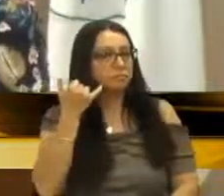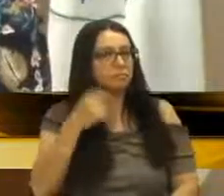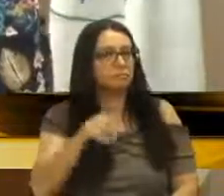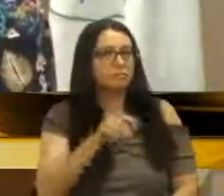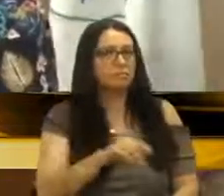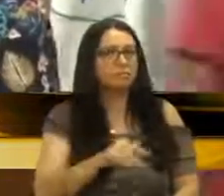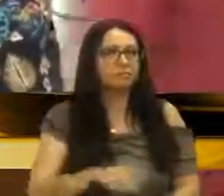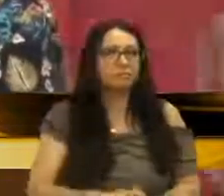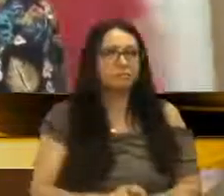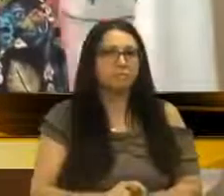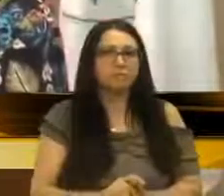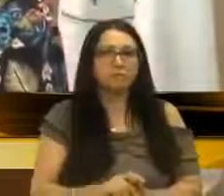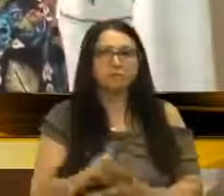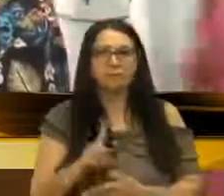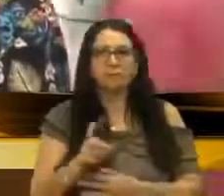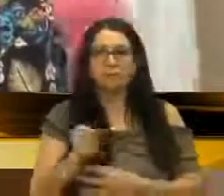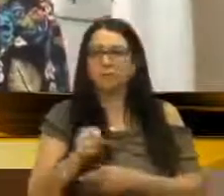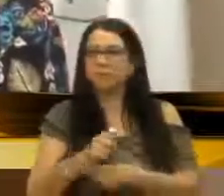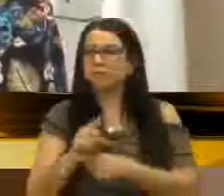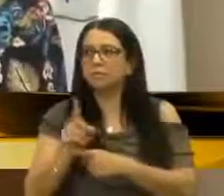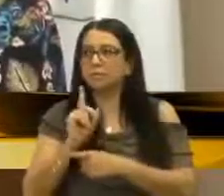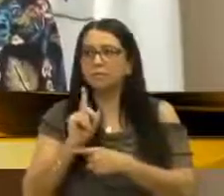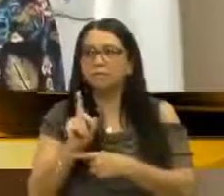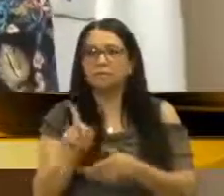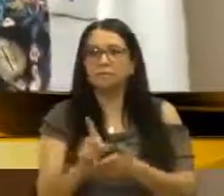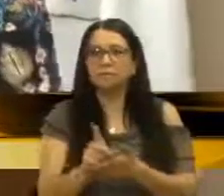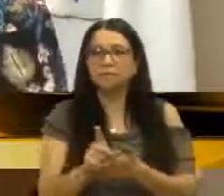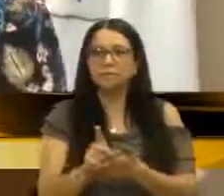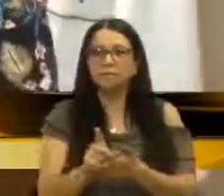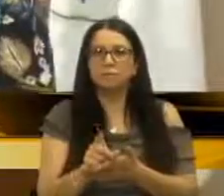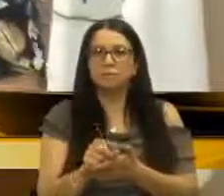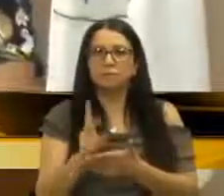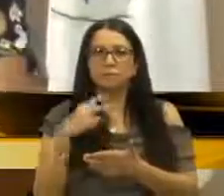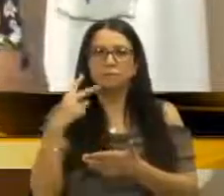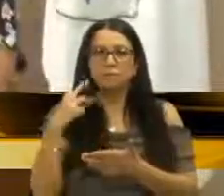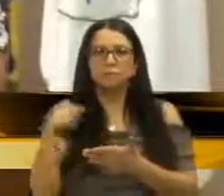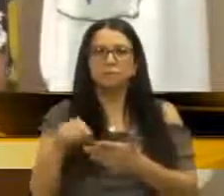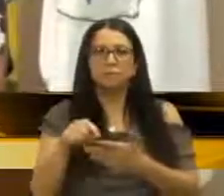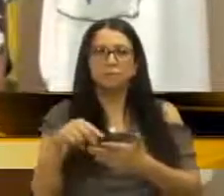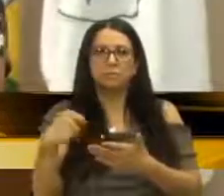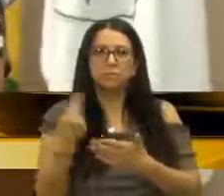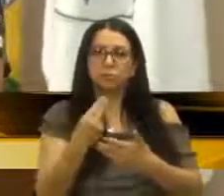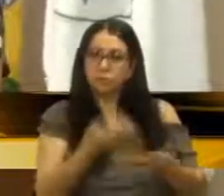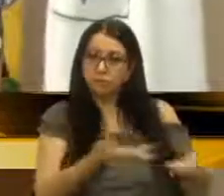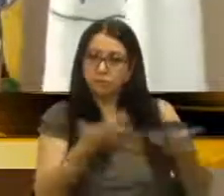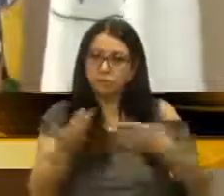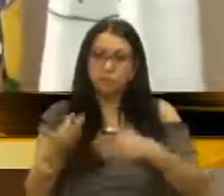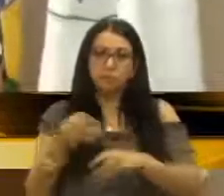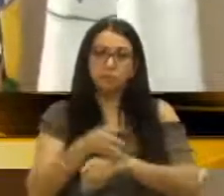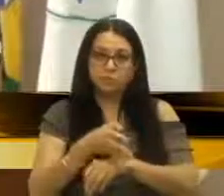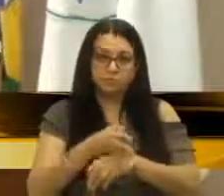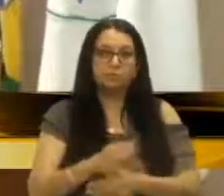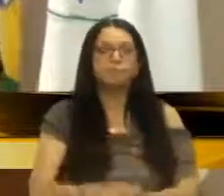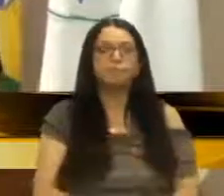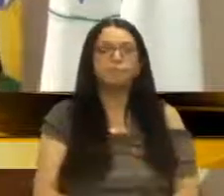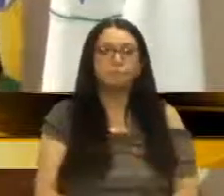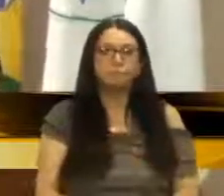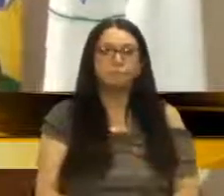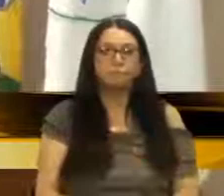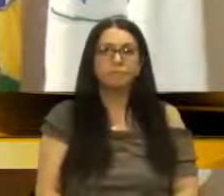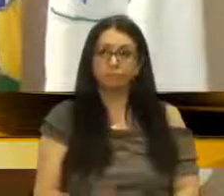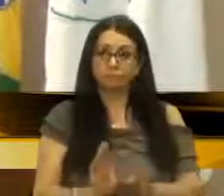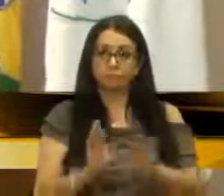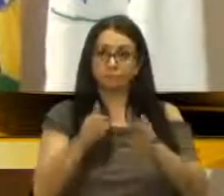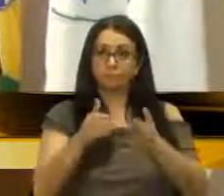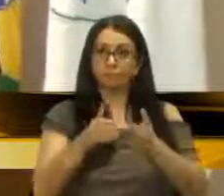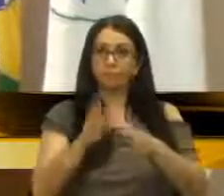pública no dia 28 o vereador kiko colegas vereadores que estão todos convidados para participar dessa comissão